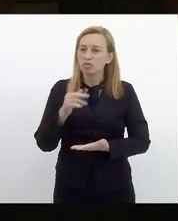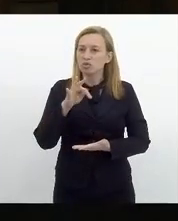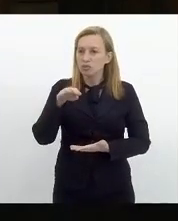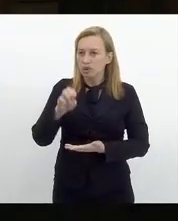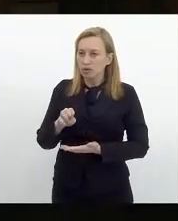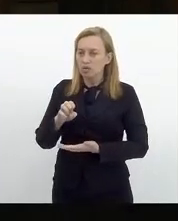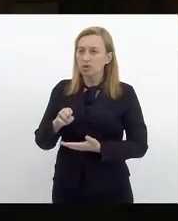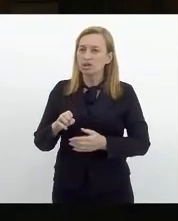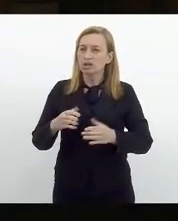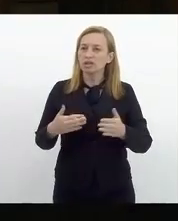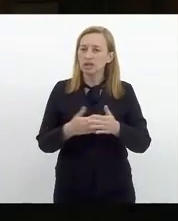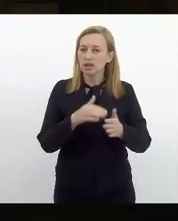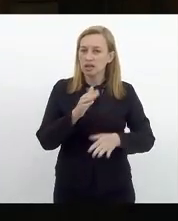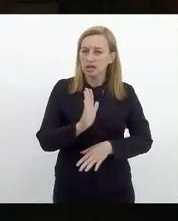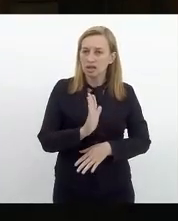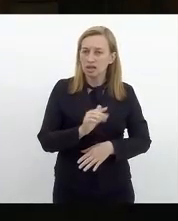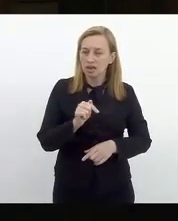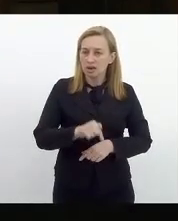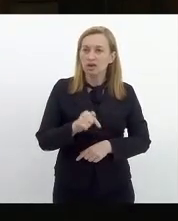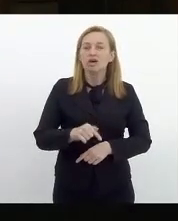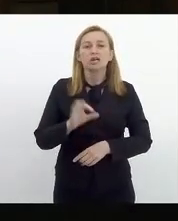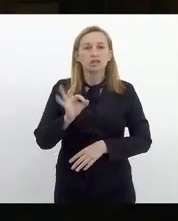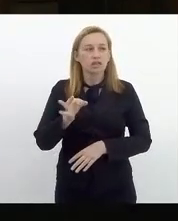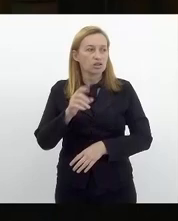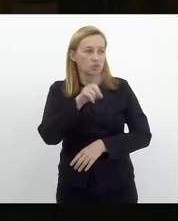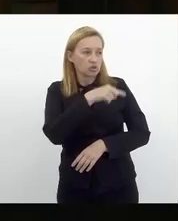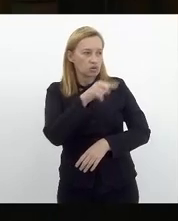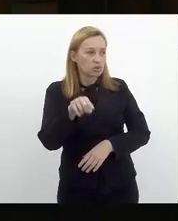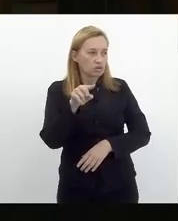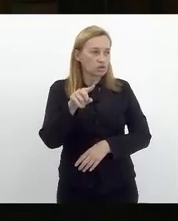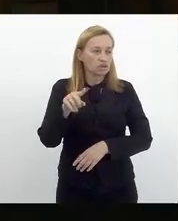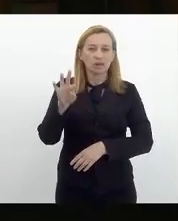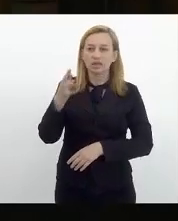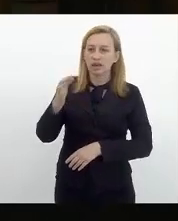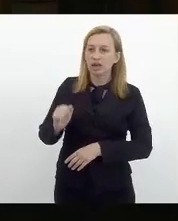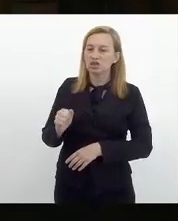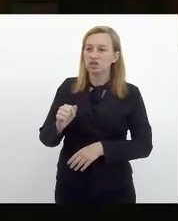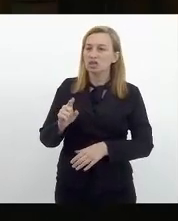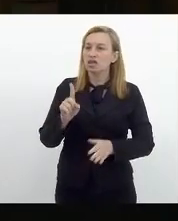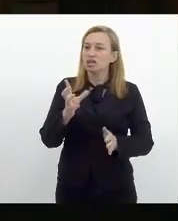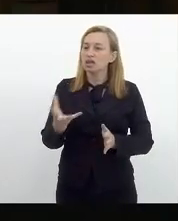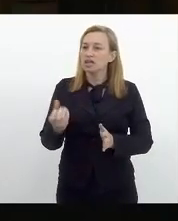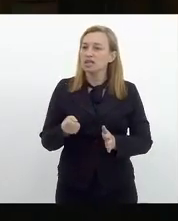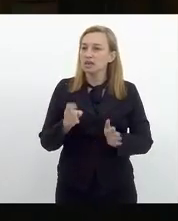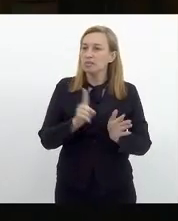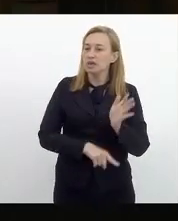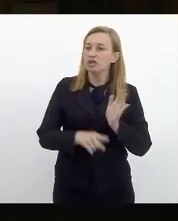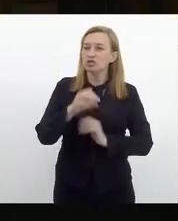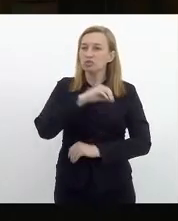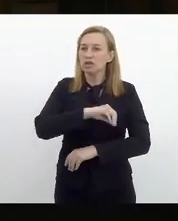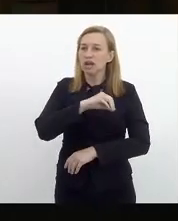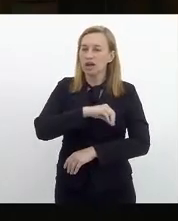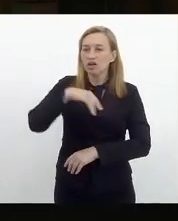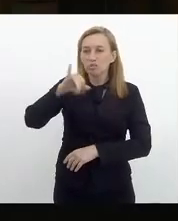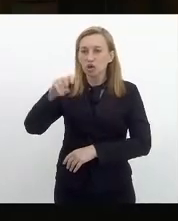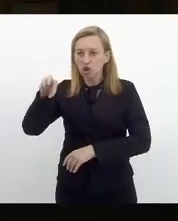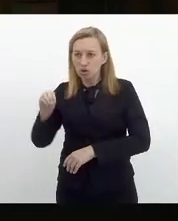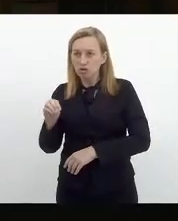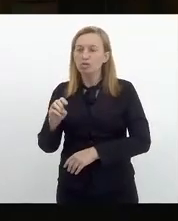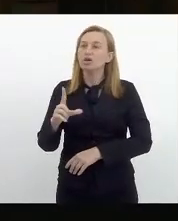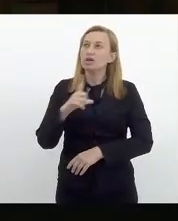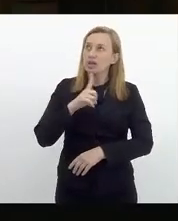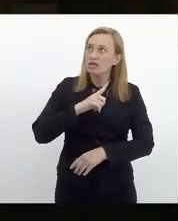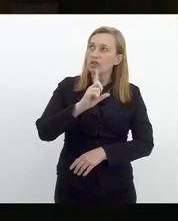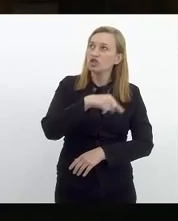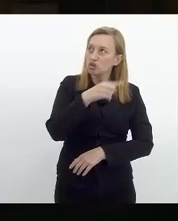Porque de fato houve a exclusão da taxação para quem recebe menos de um salário-mínimo houve a